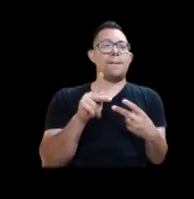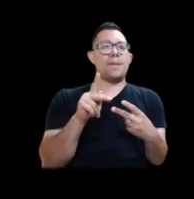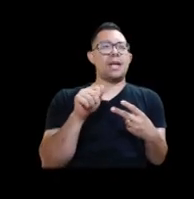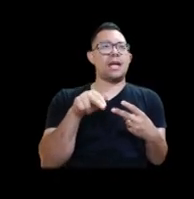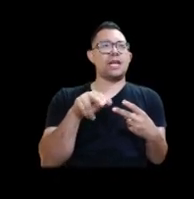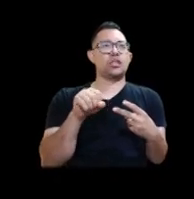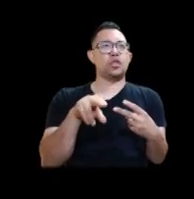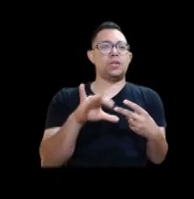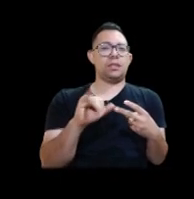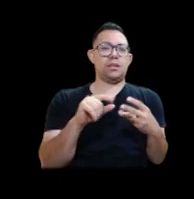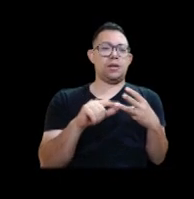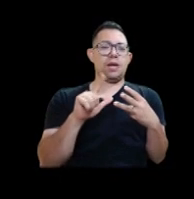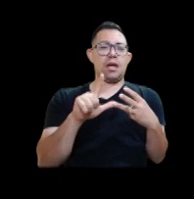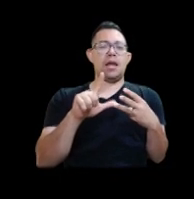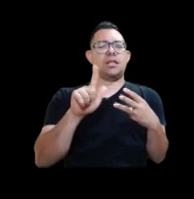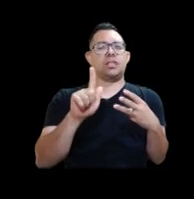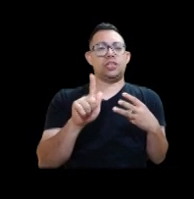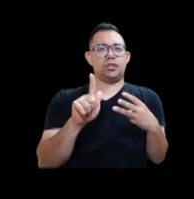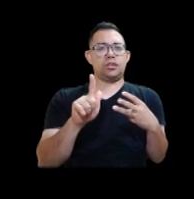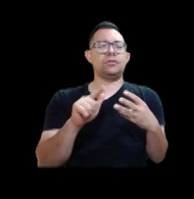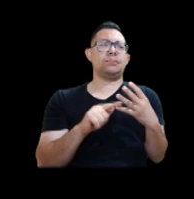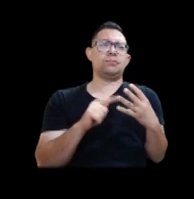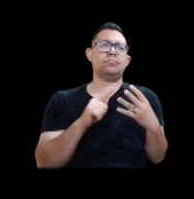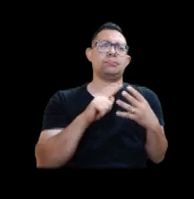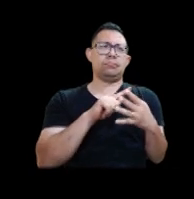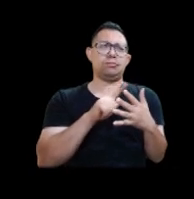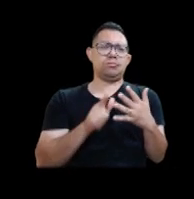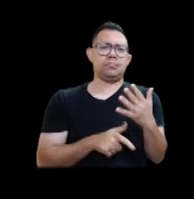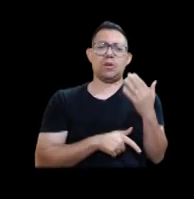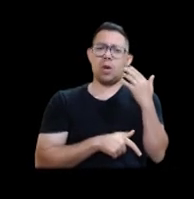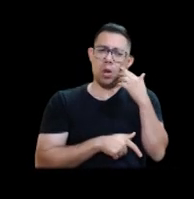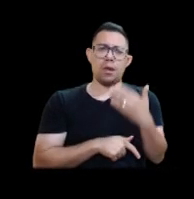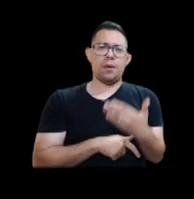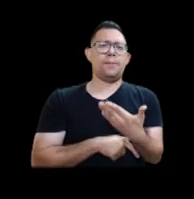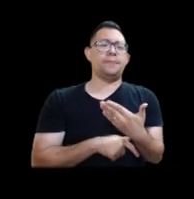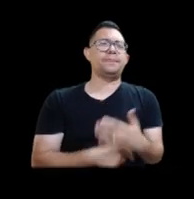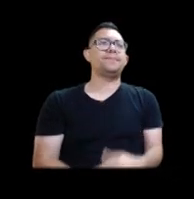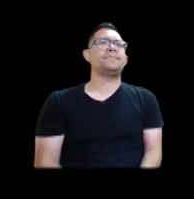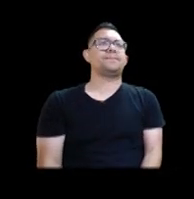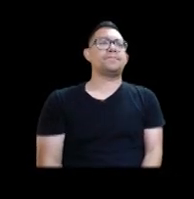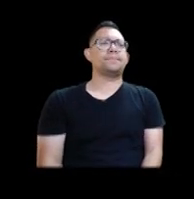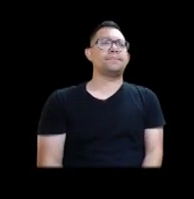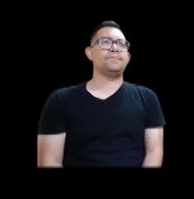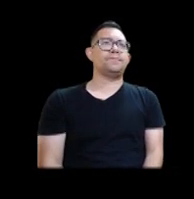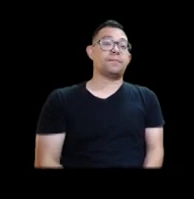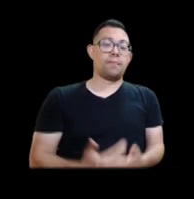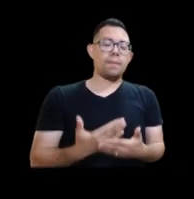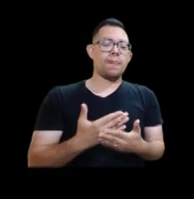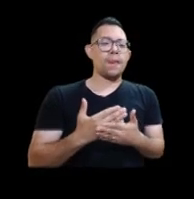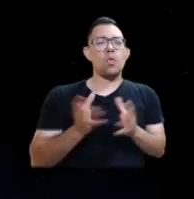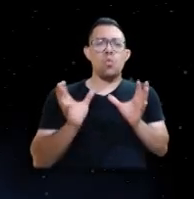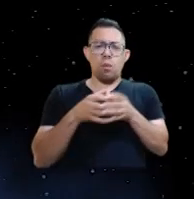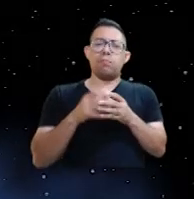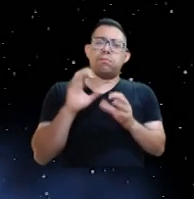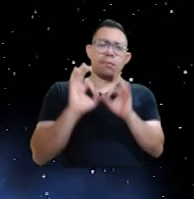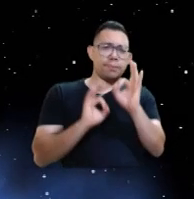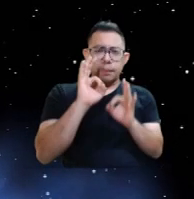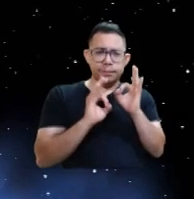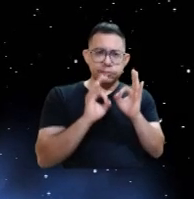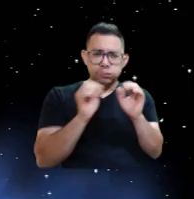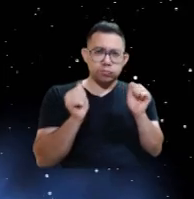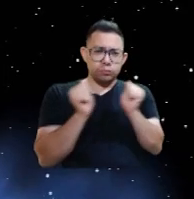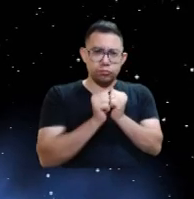LG, Philips, Pioneer e Samsung, as quais se juntaram e desenvolveram a